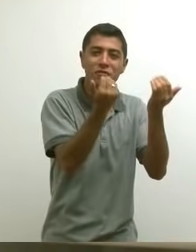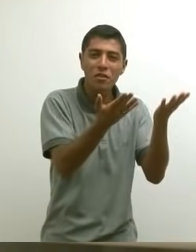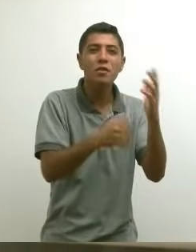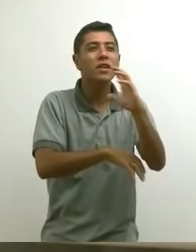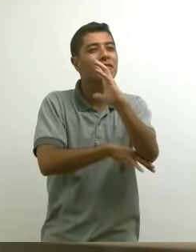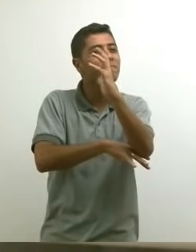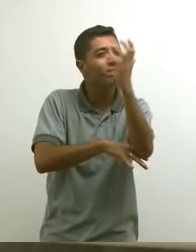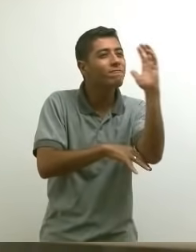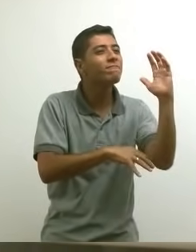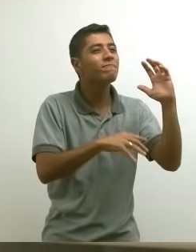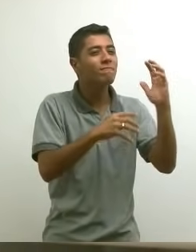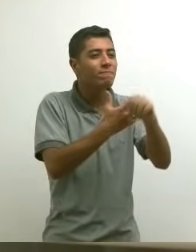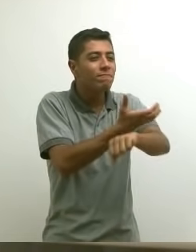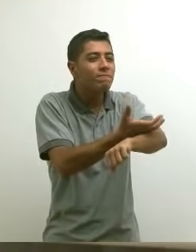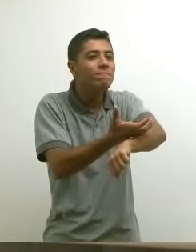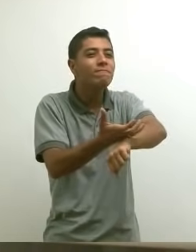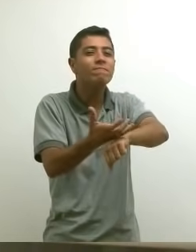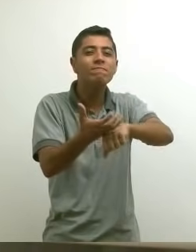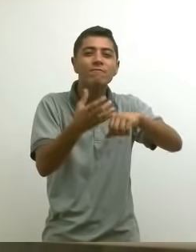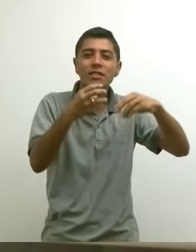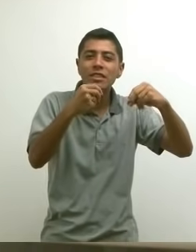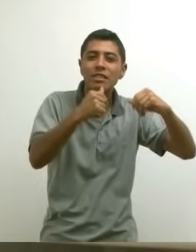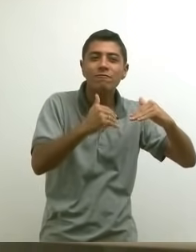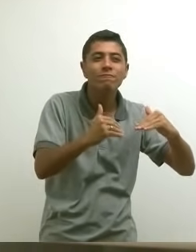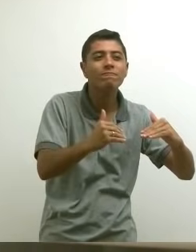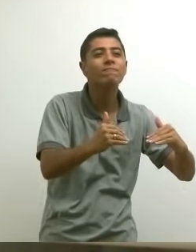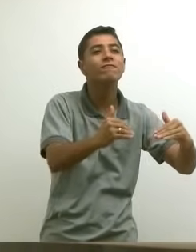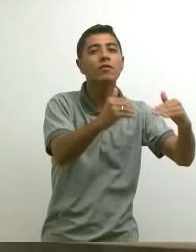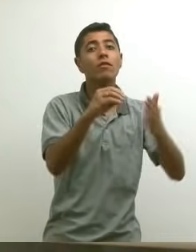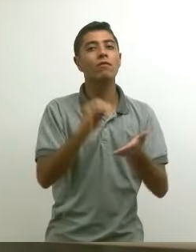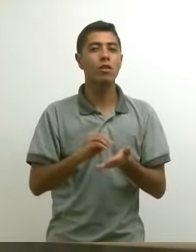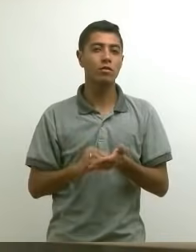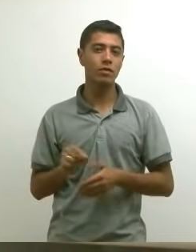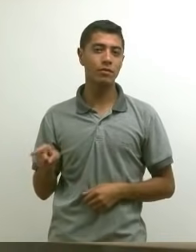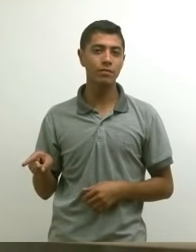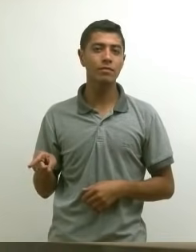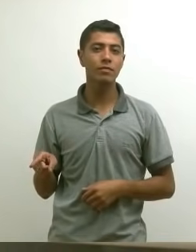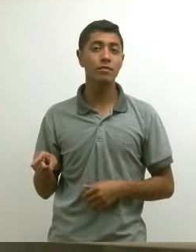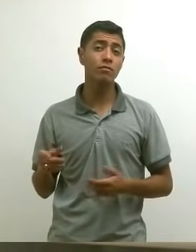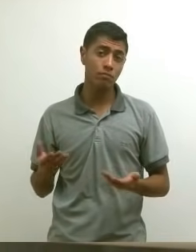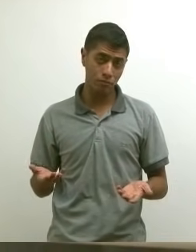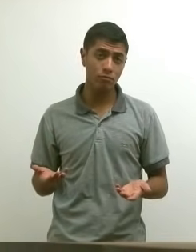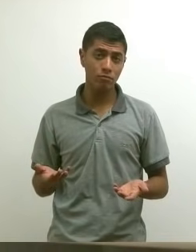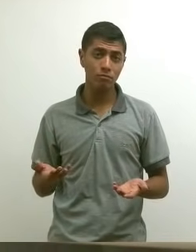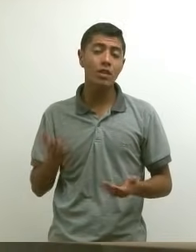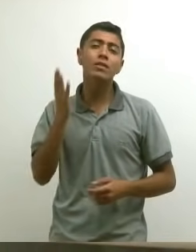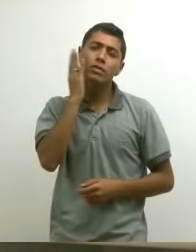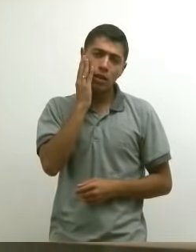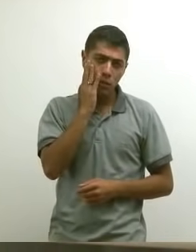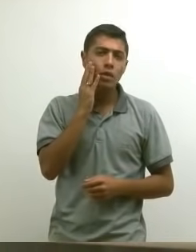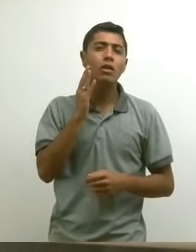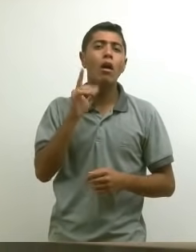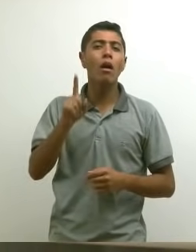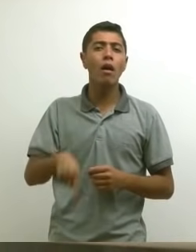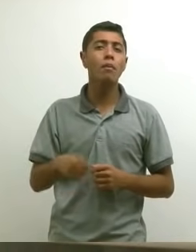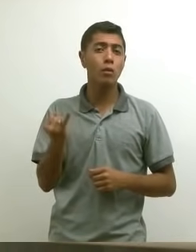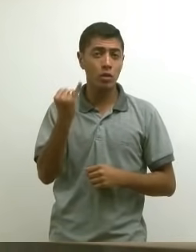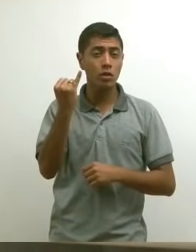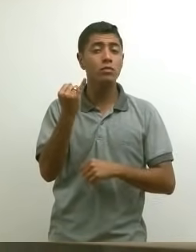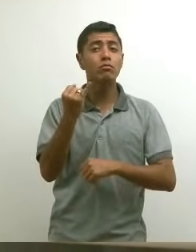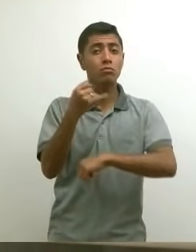abraçou e considera que os pediatras junto com os pedagogos são as pessoas que conseguem mais mudar o estilo de vida da família por orientação